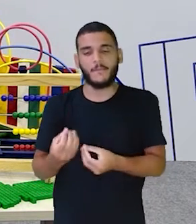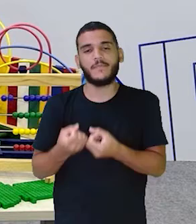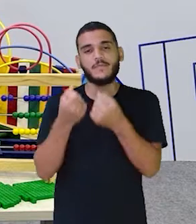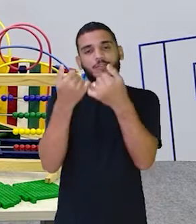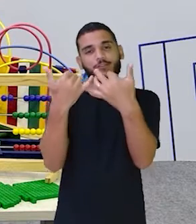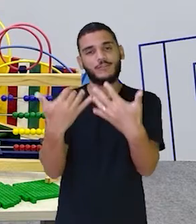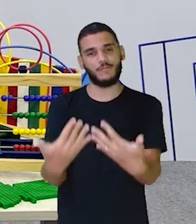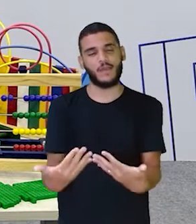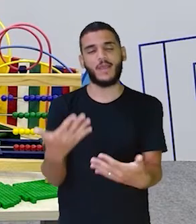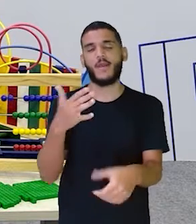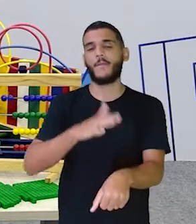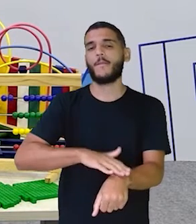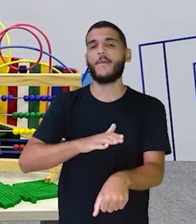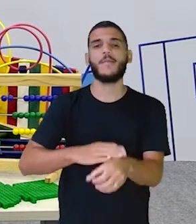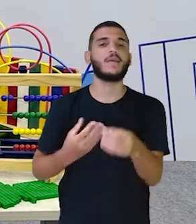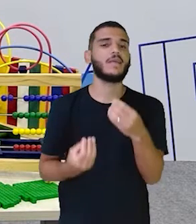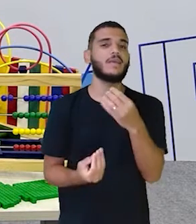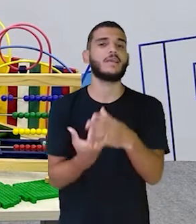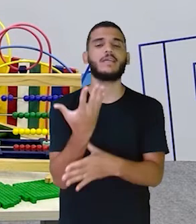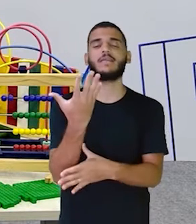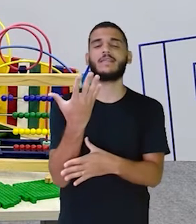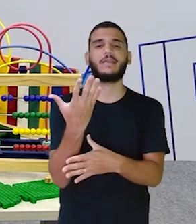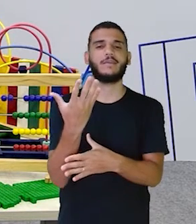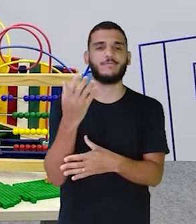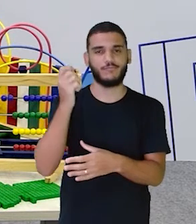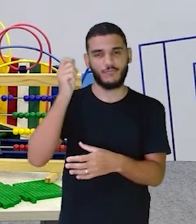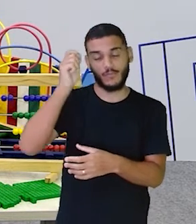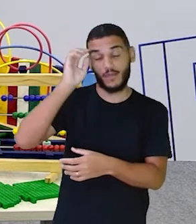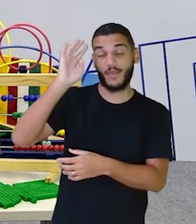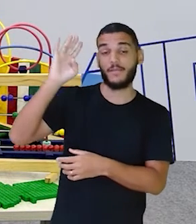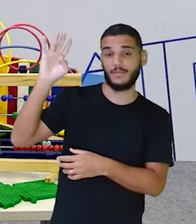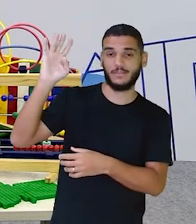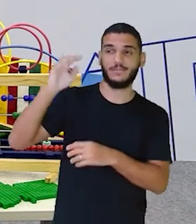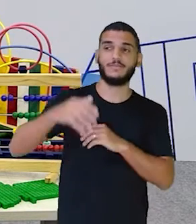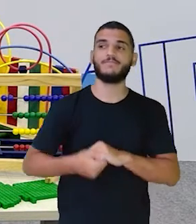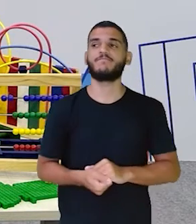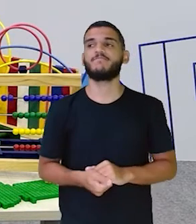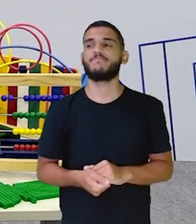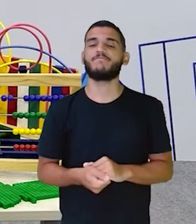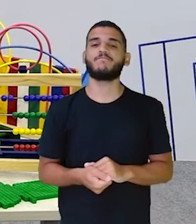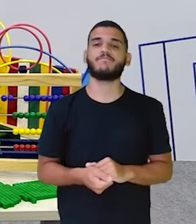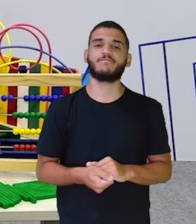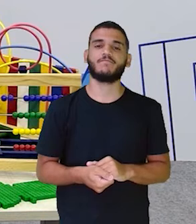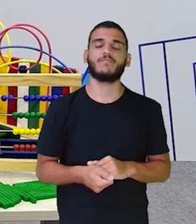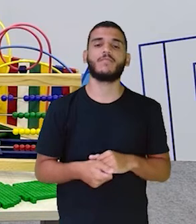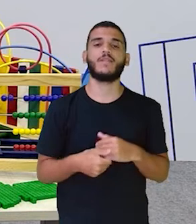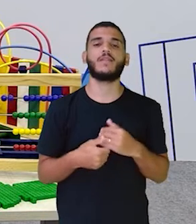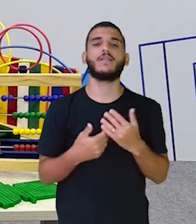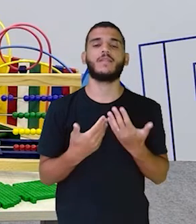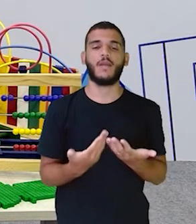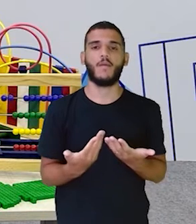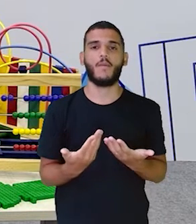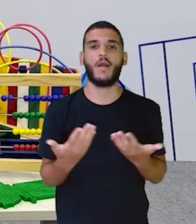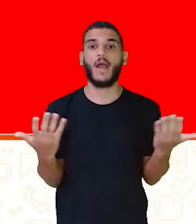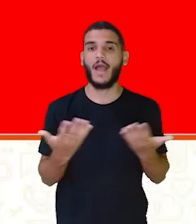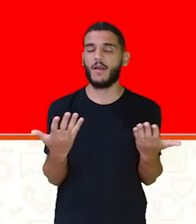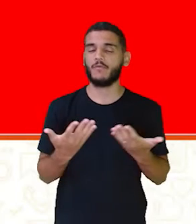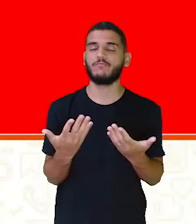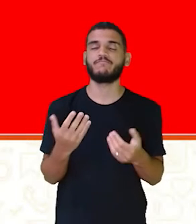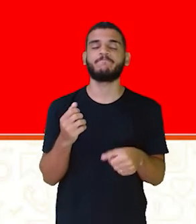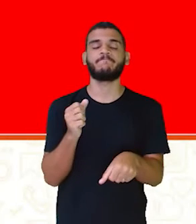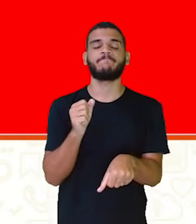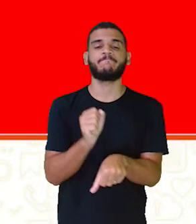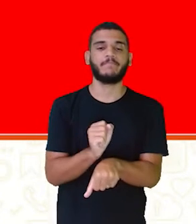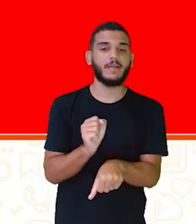ele estava construindo, trabalhando com a sua atividade. Então, mas vamos parar um pouquinho